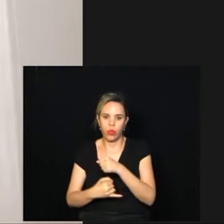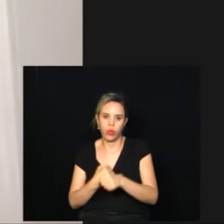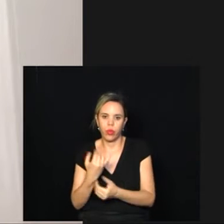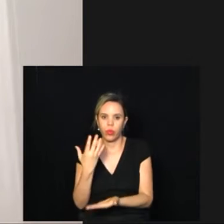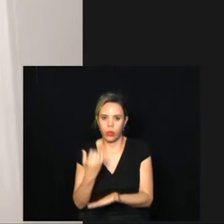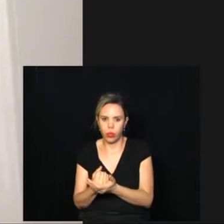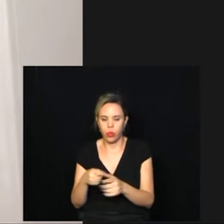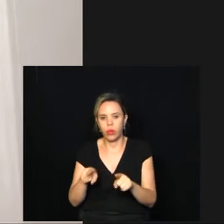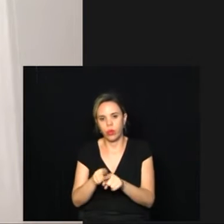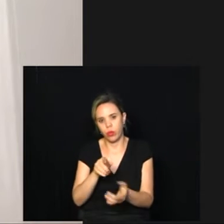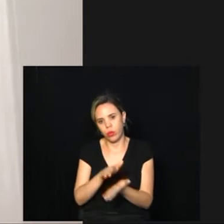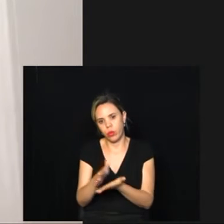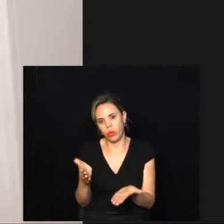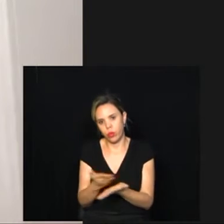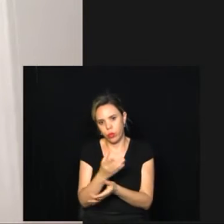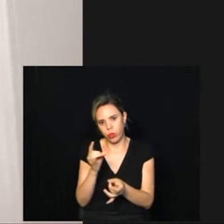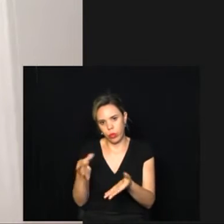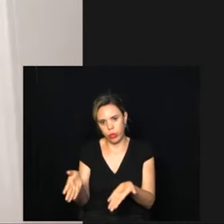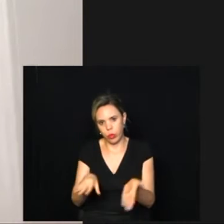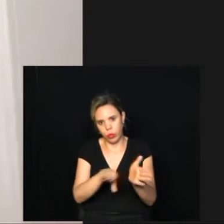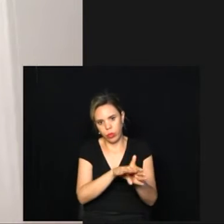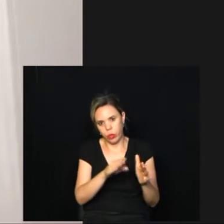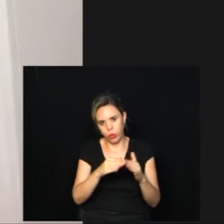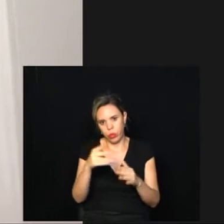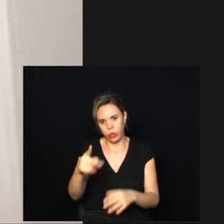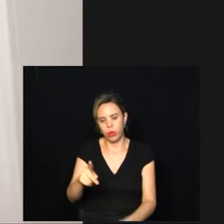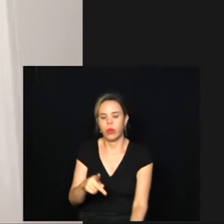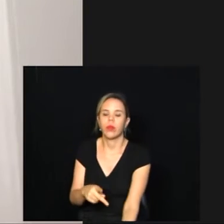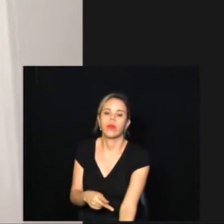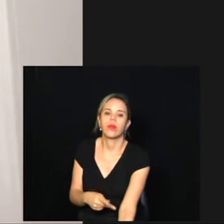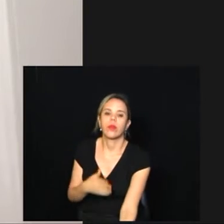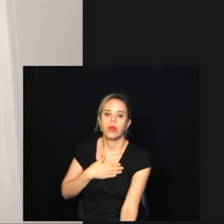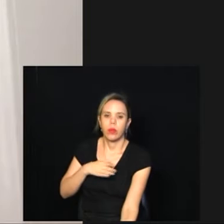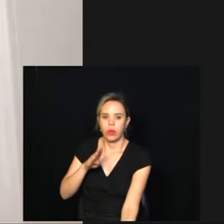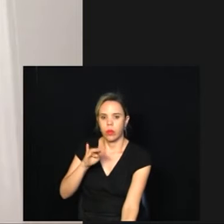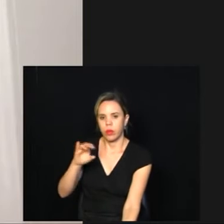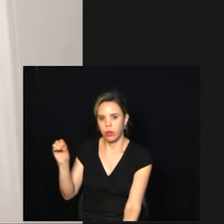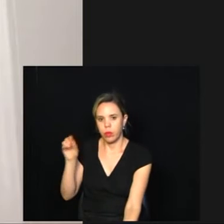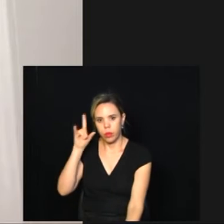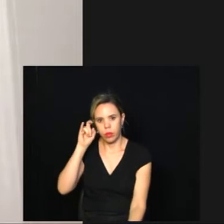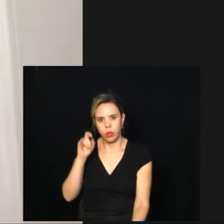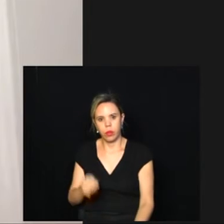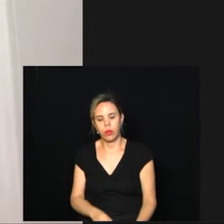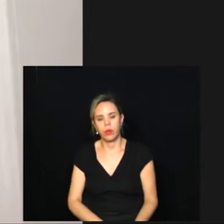tem também no formato físico, que tem o link lá na minha bio no Instagram.